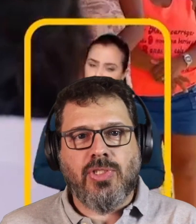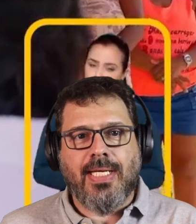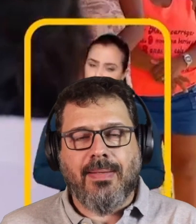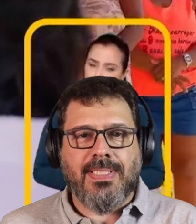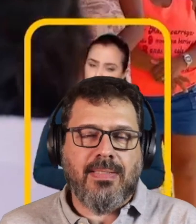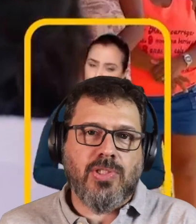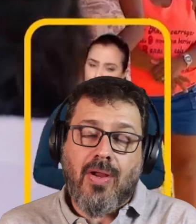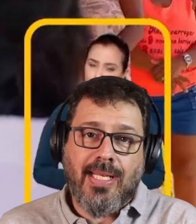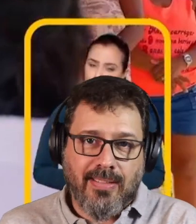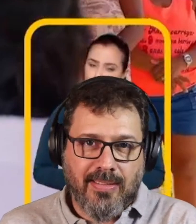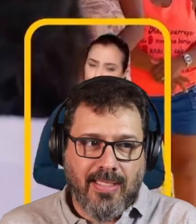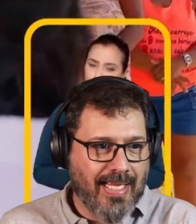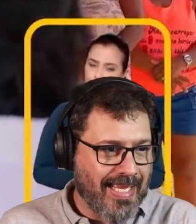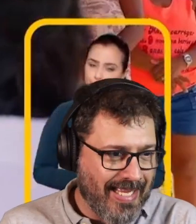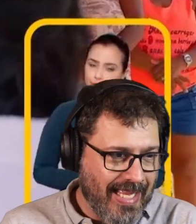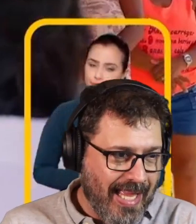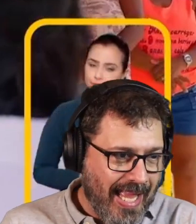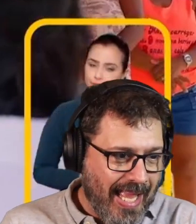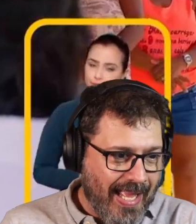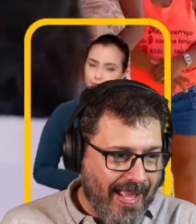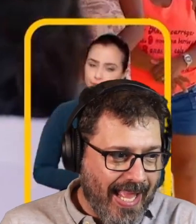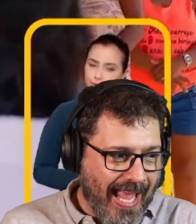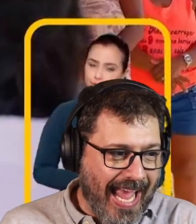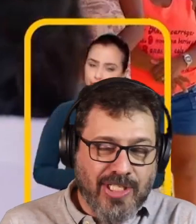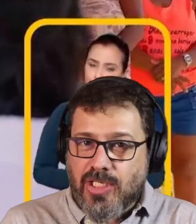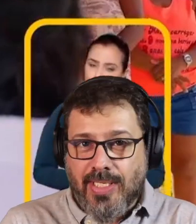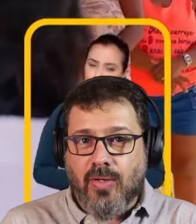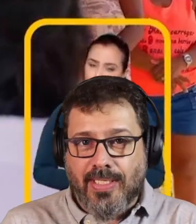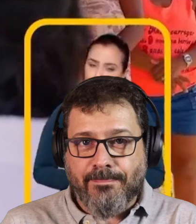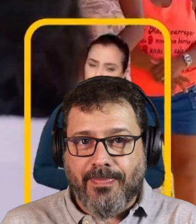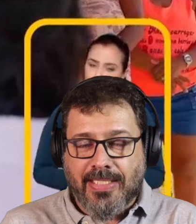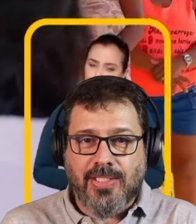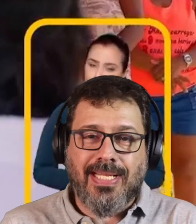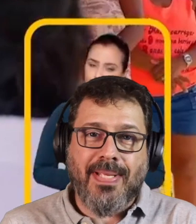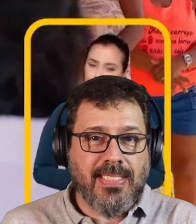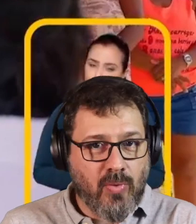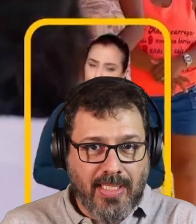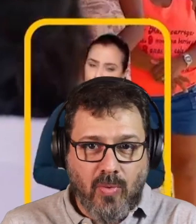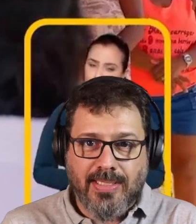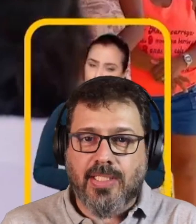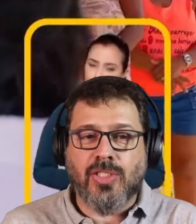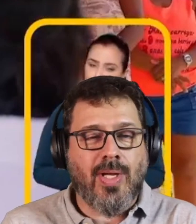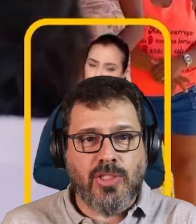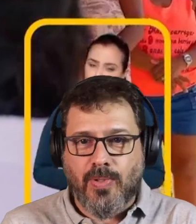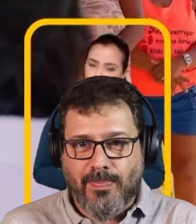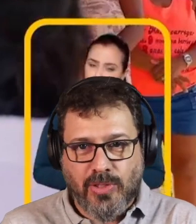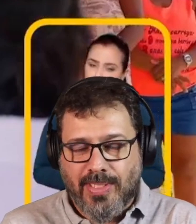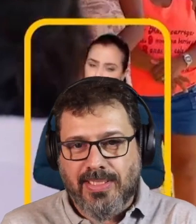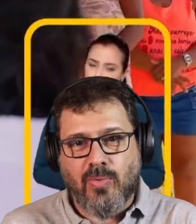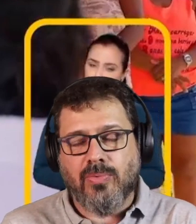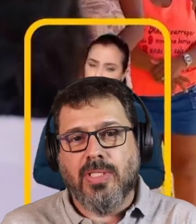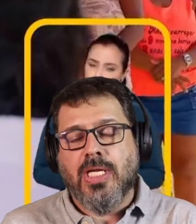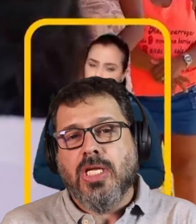extrema-direita, precisa mostrar, olha, a gente é outra coisa, A gente está pensando outra coisa. As nossas